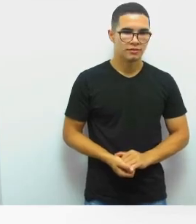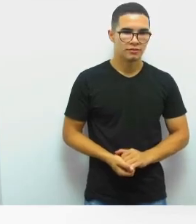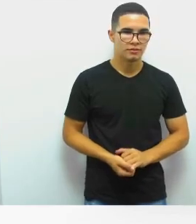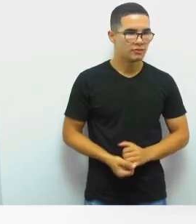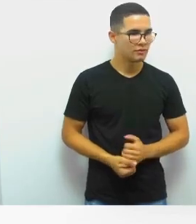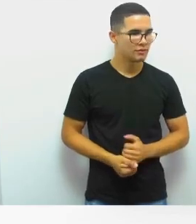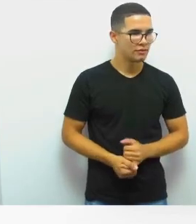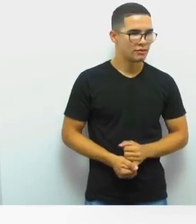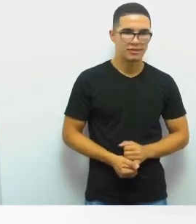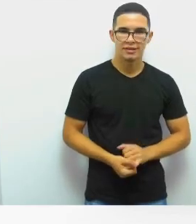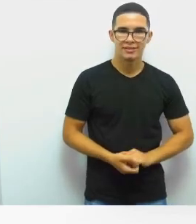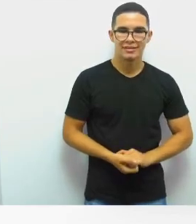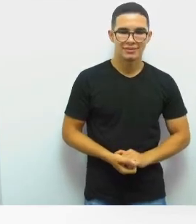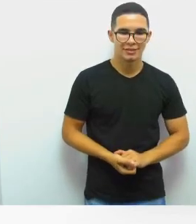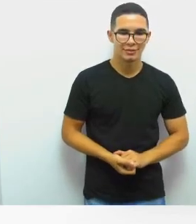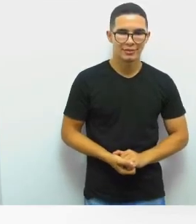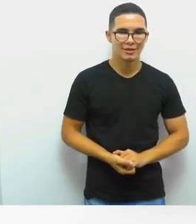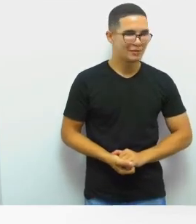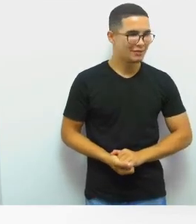Vai, Charles.